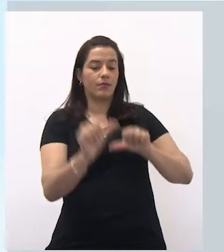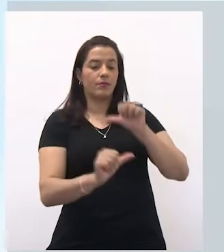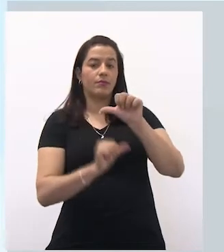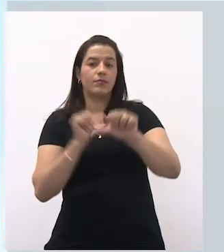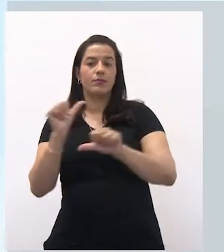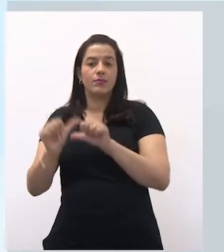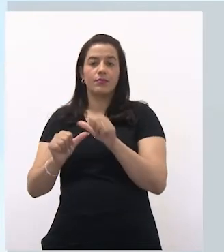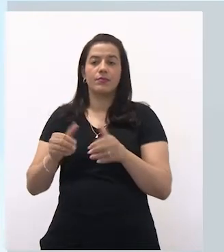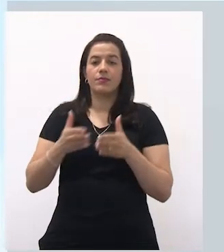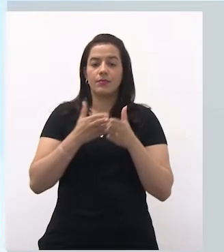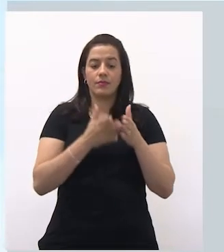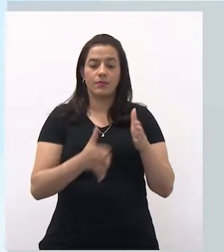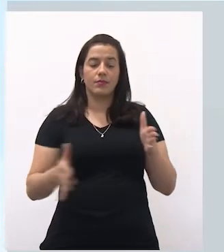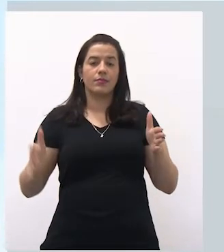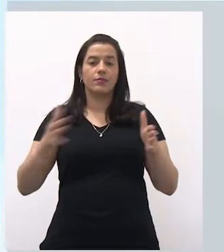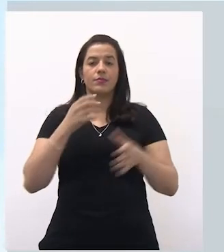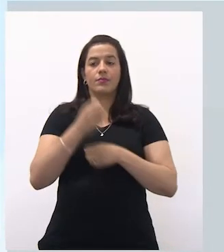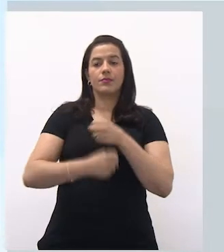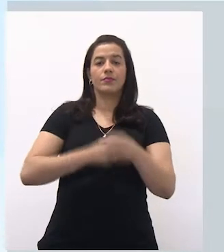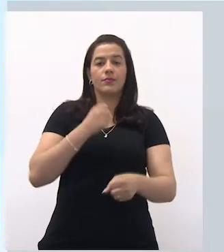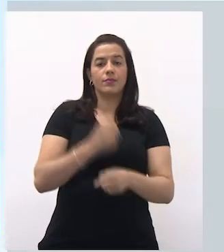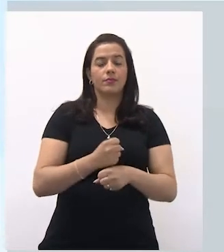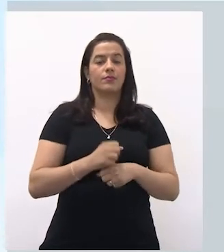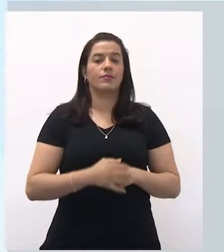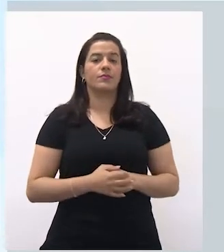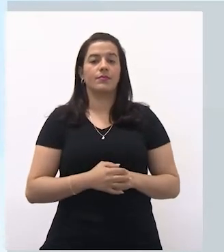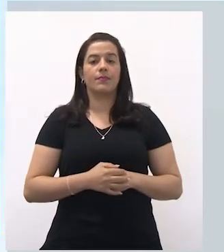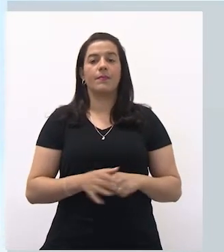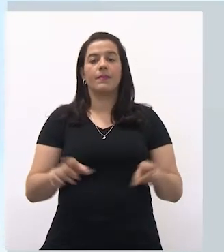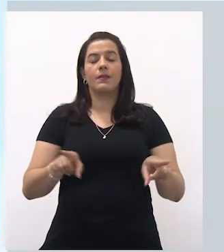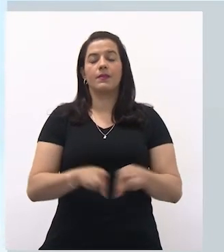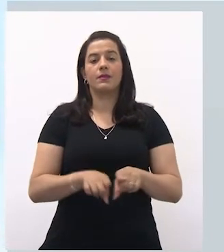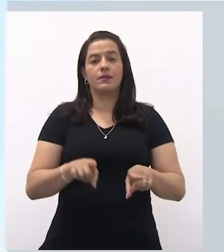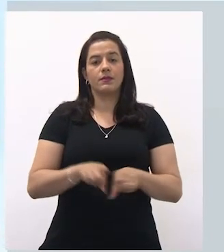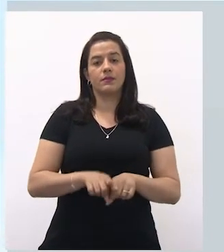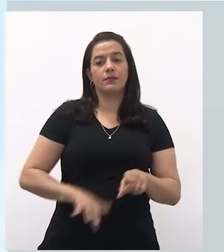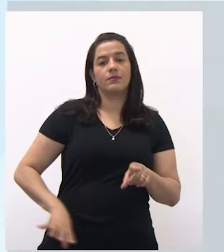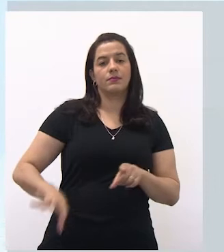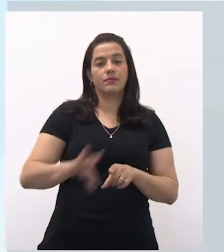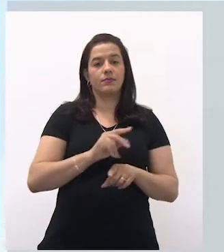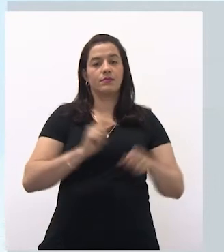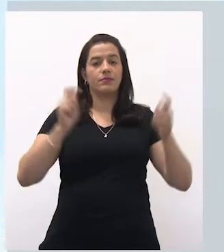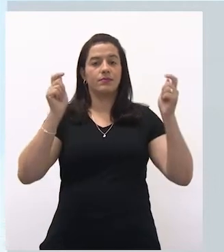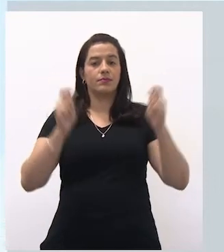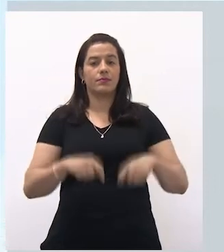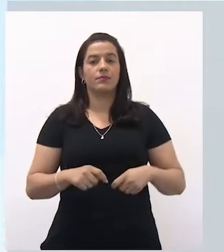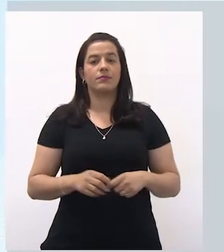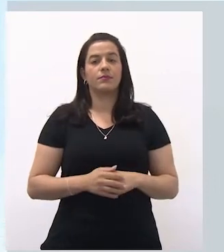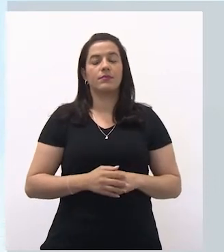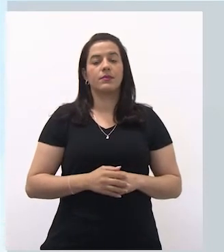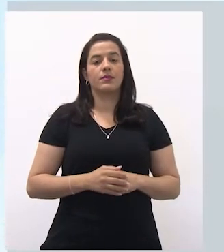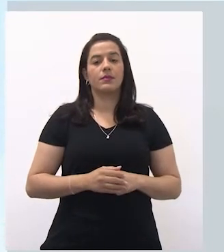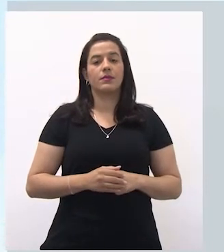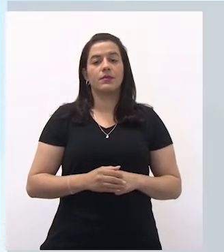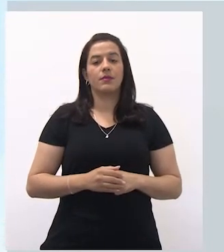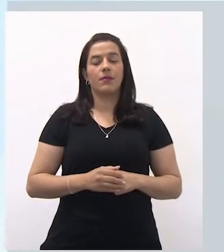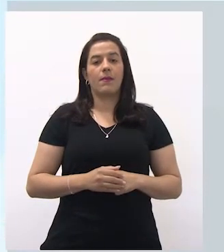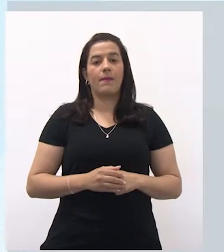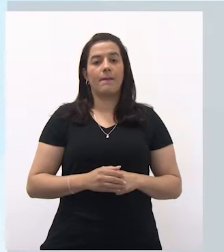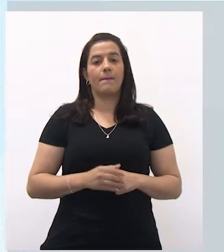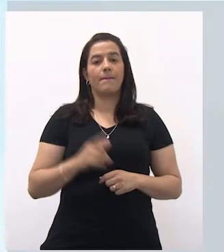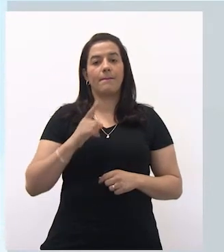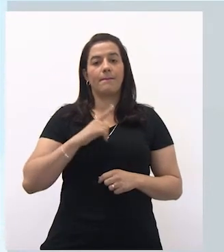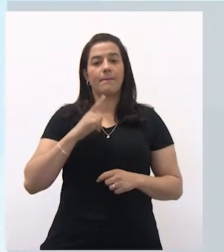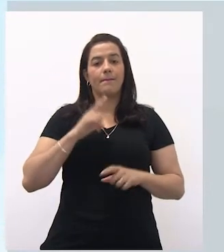ao longo dos anos séries. Então, e também, diríamos assim,